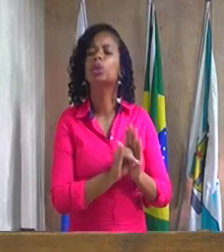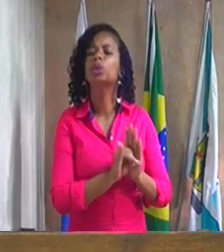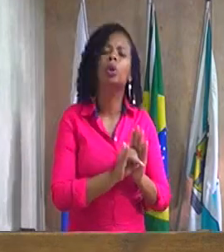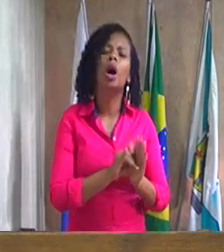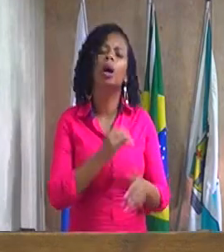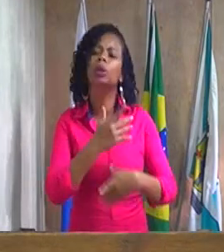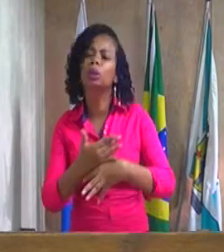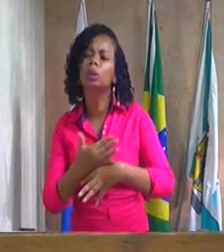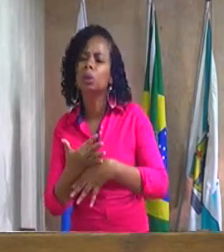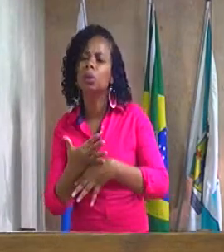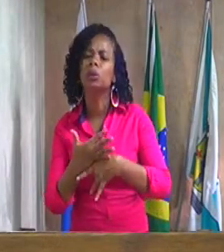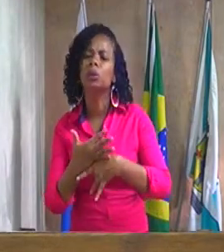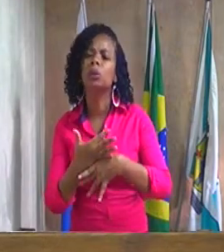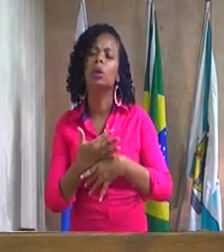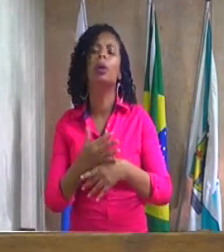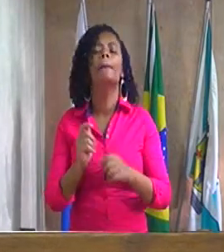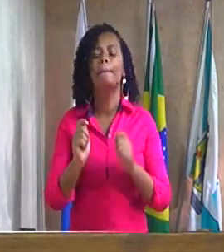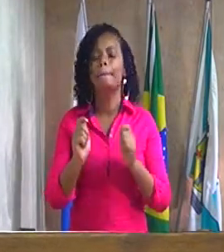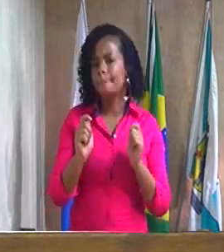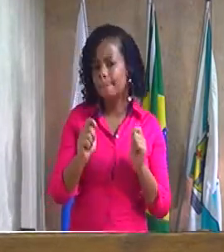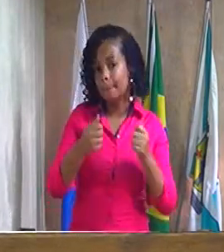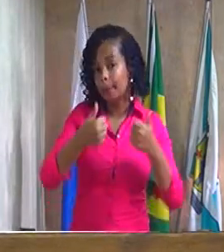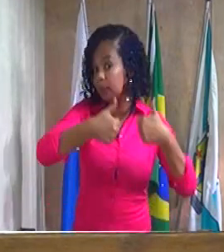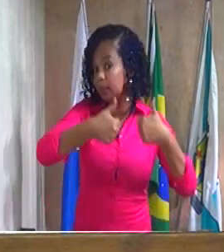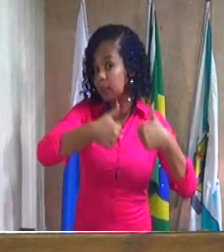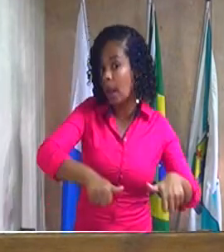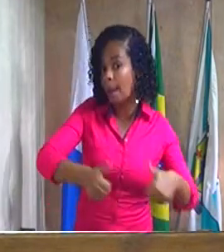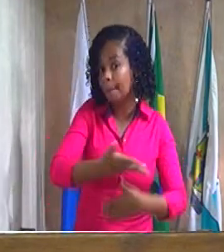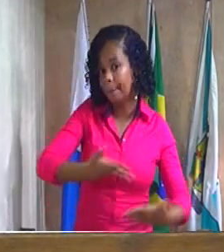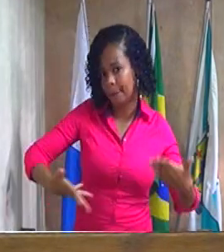cidade está participando